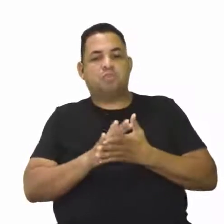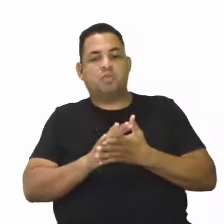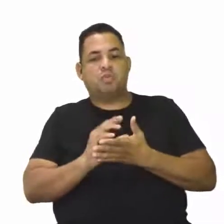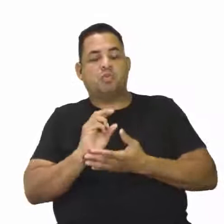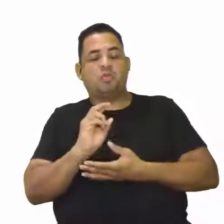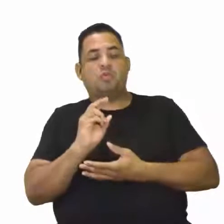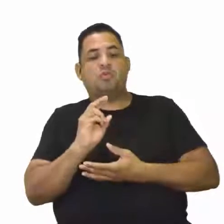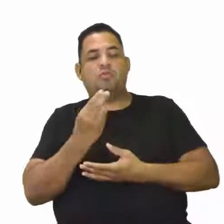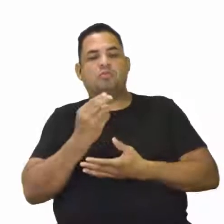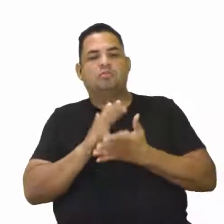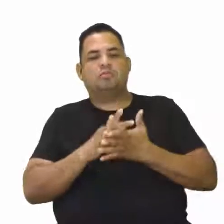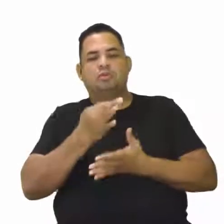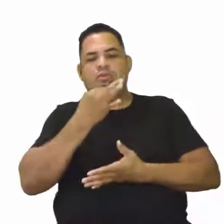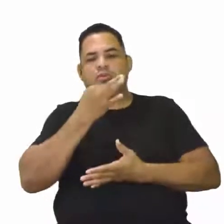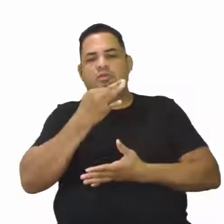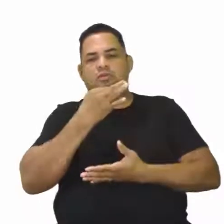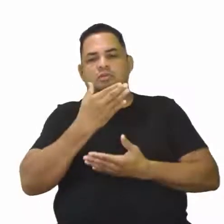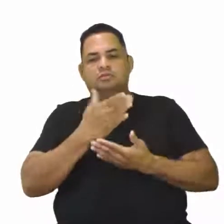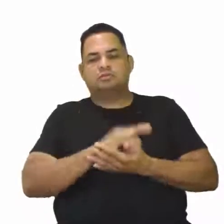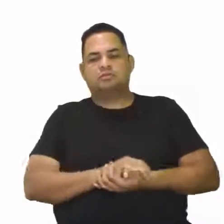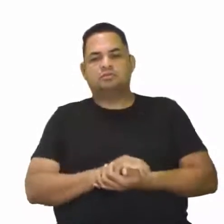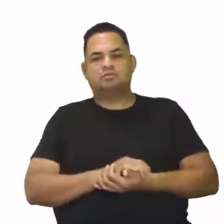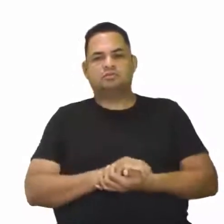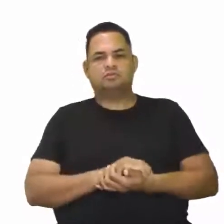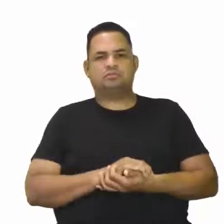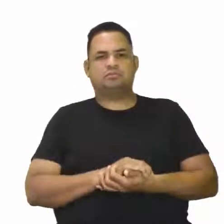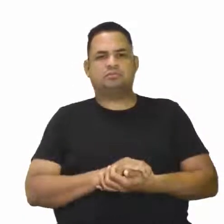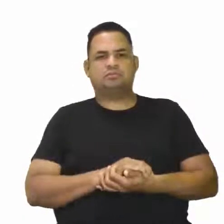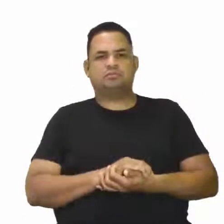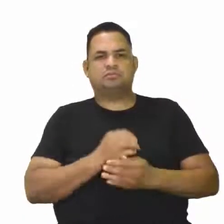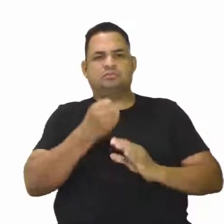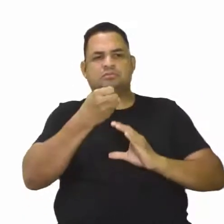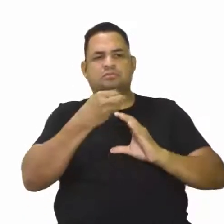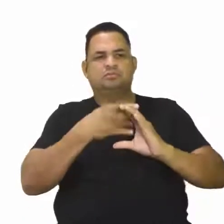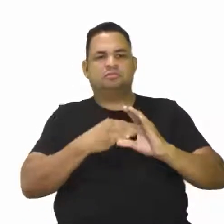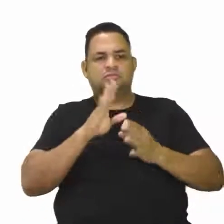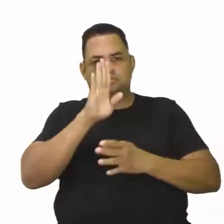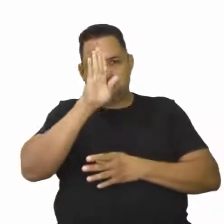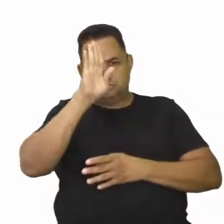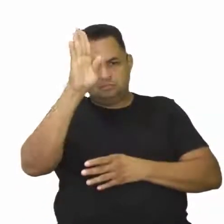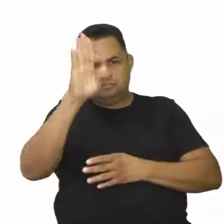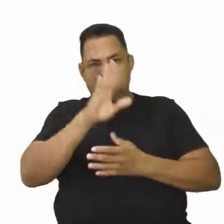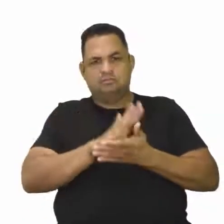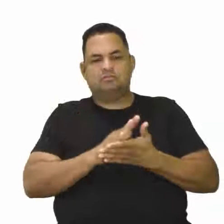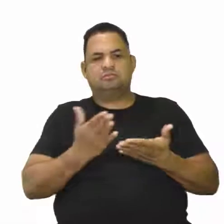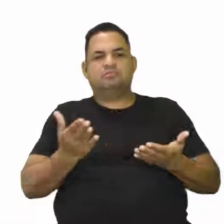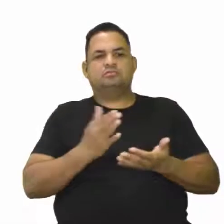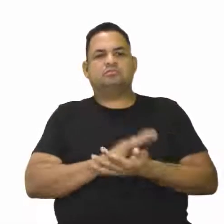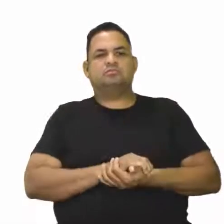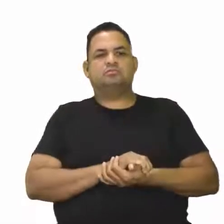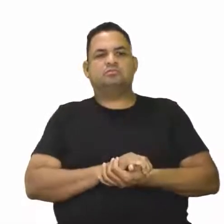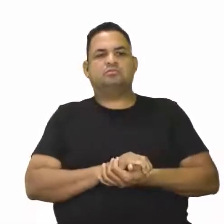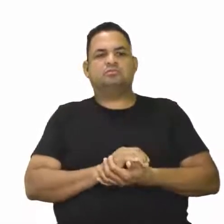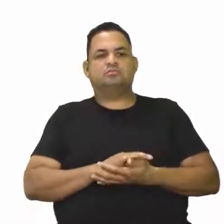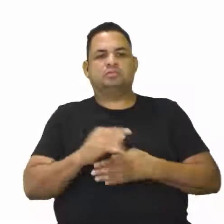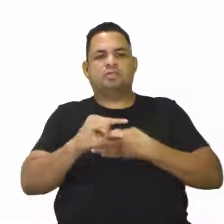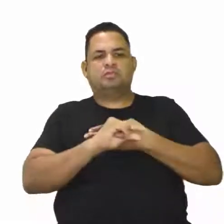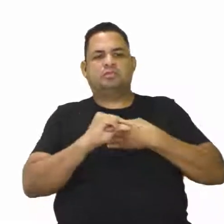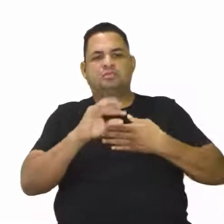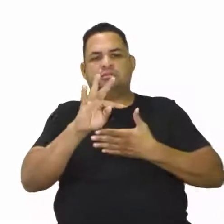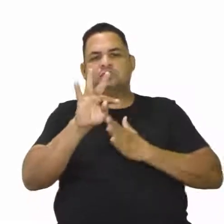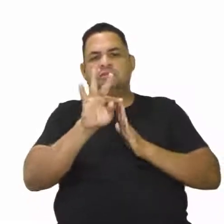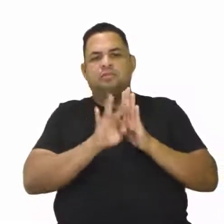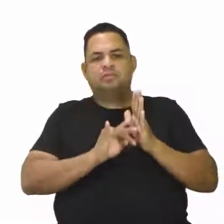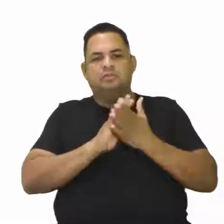ou opiniões. Isso mesmo. As suas características principais são: o autor dos